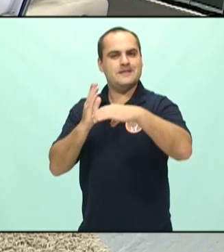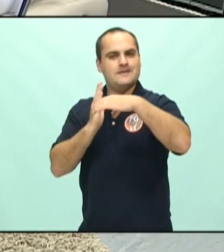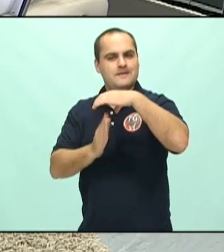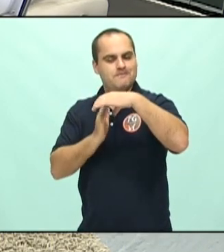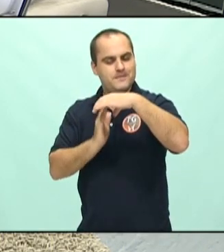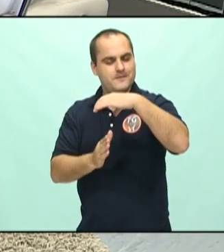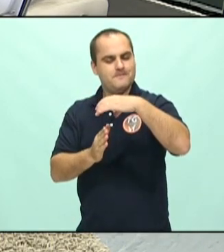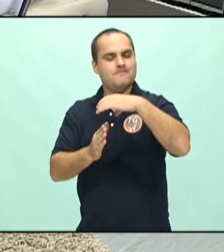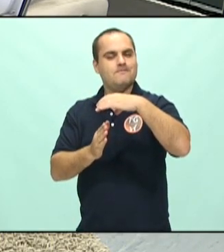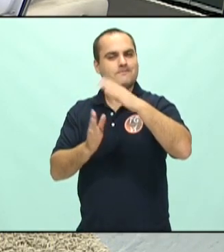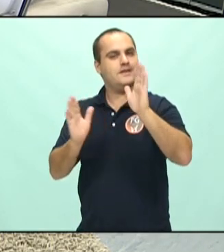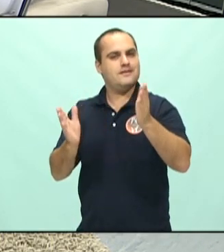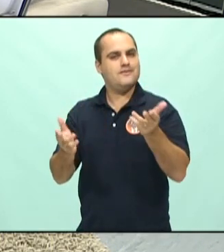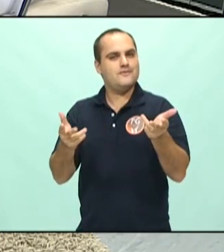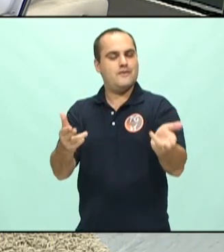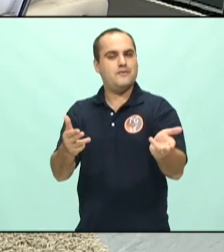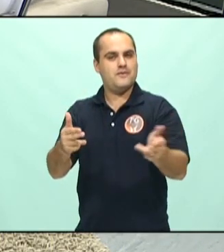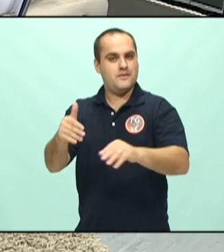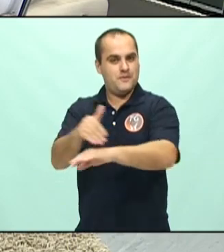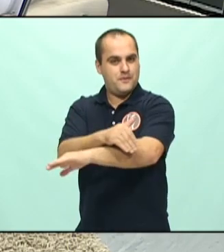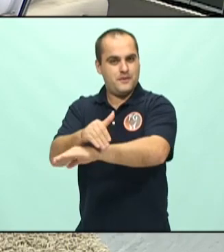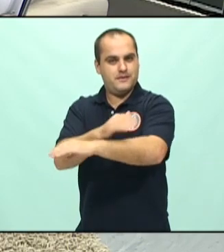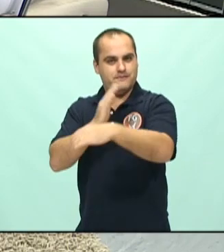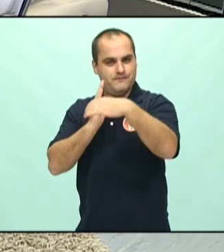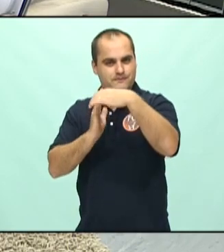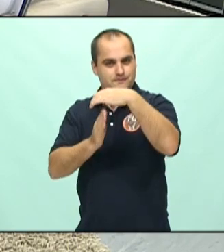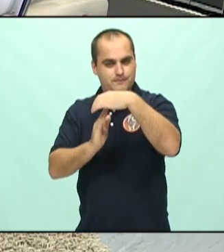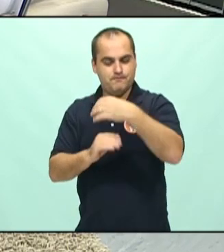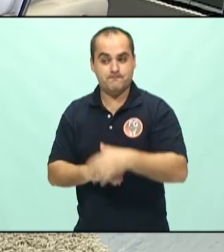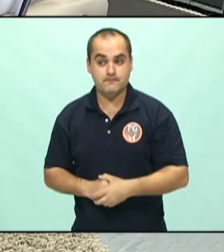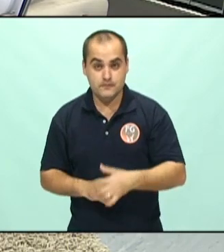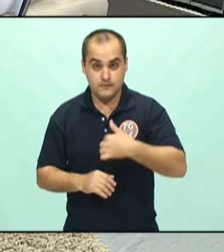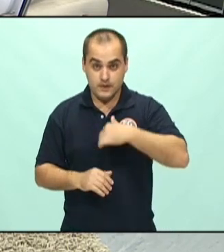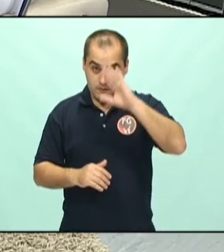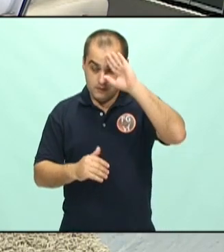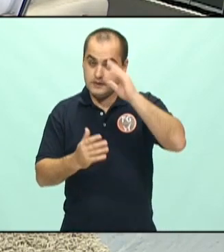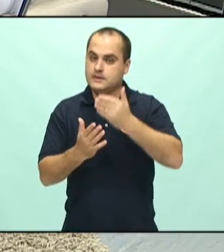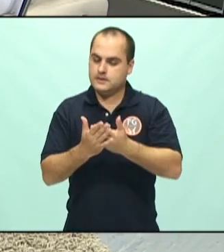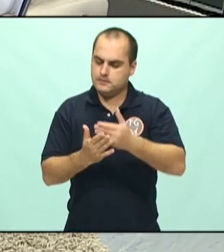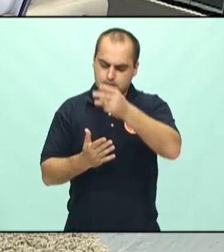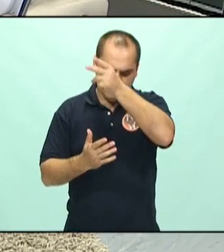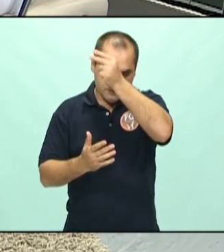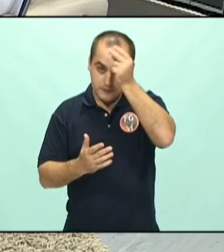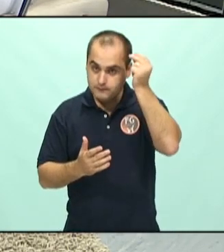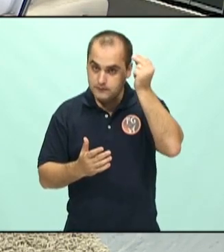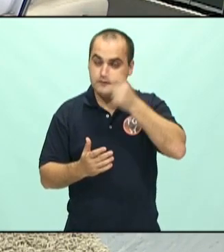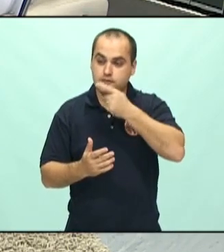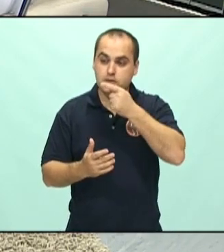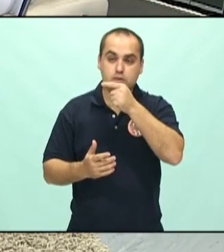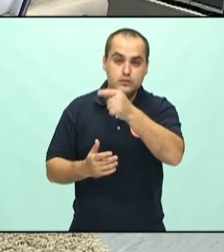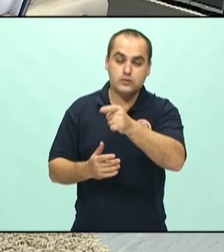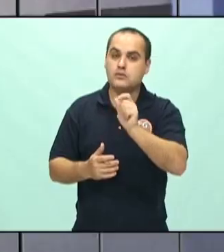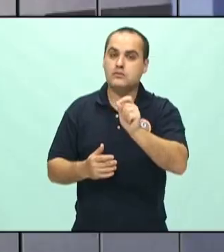desejar como avenida itaipava ali eu acredito muito no prefeito que disse que adicionam ele foi o projeto está sendo executado